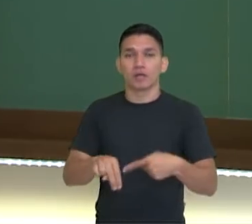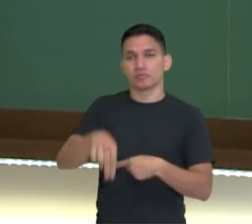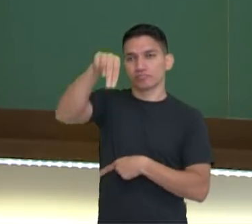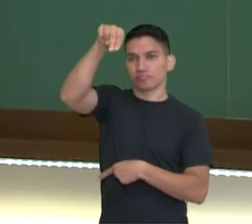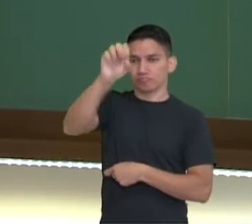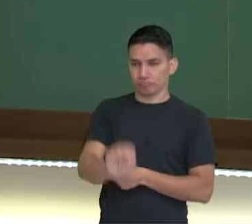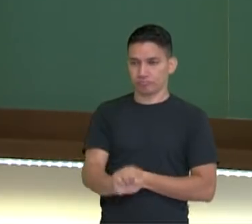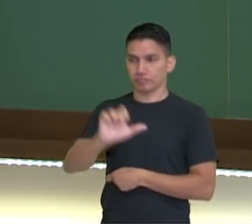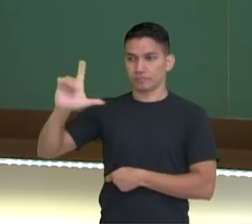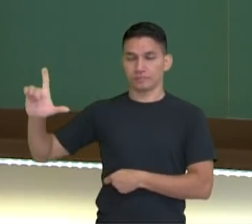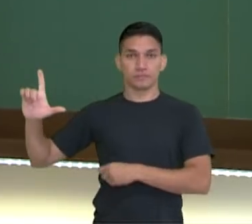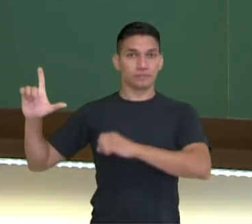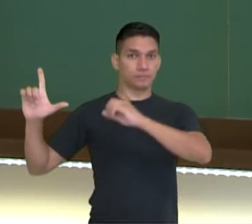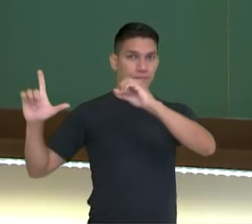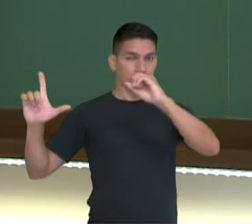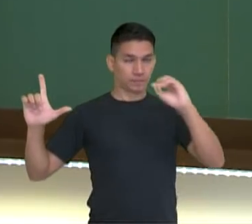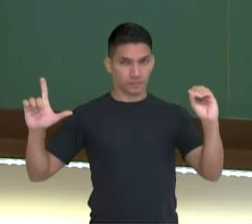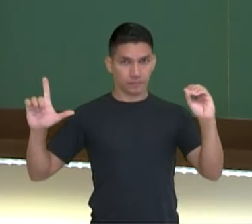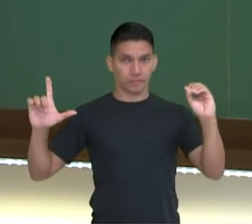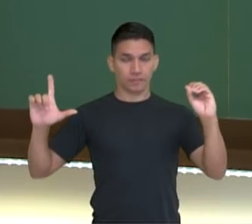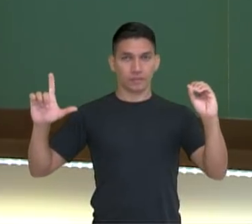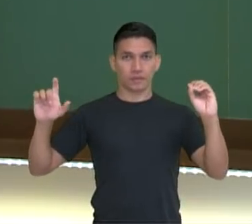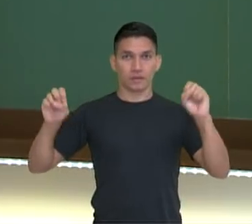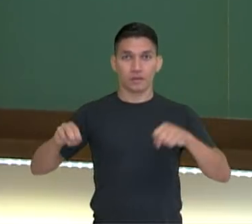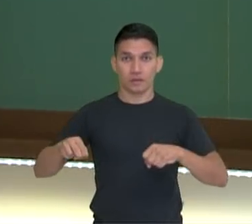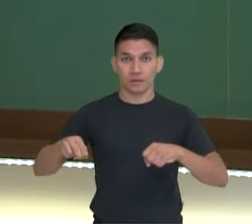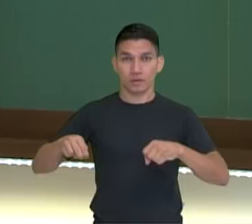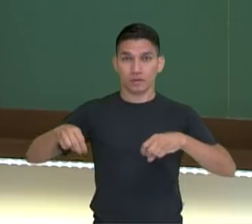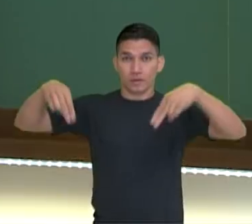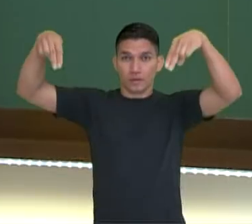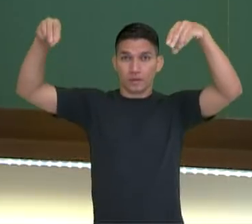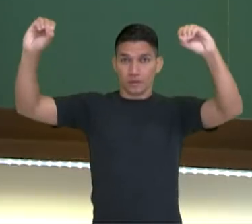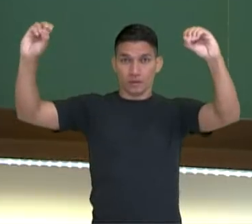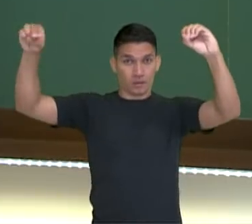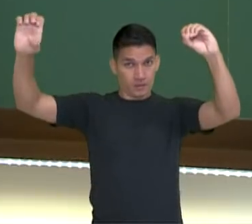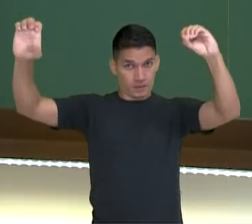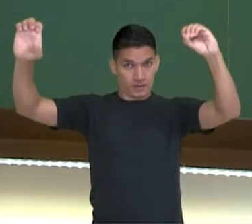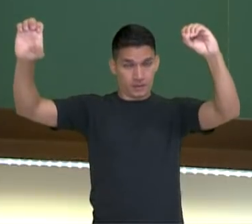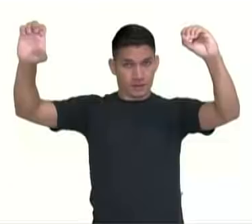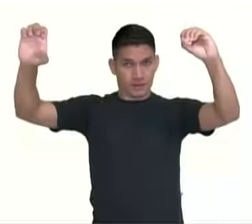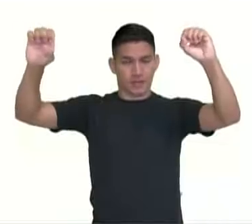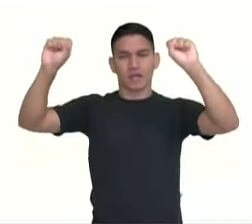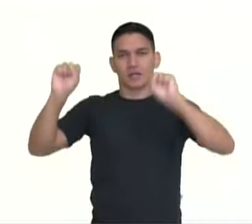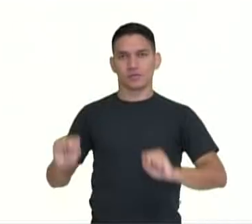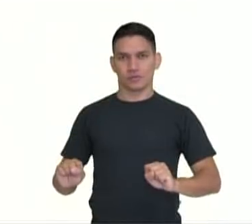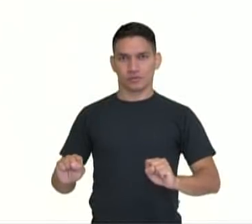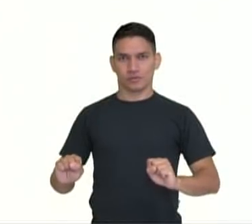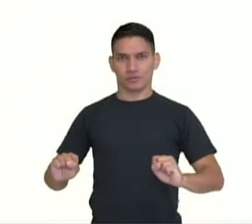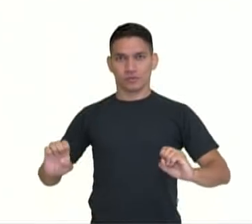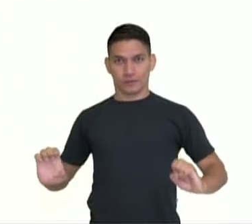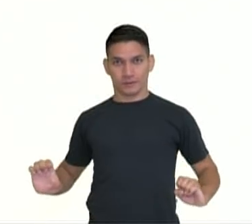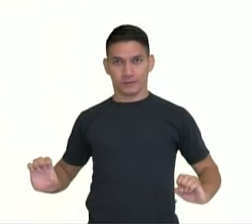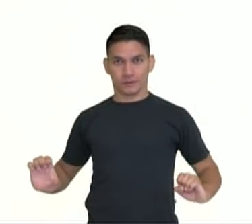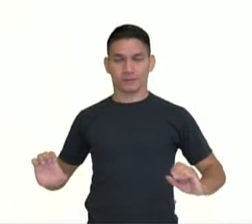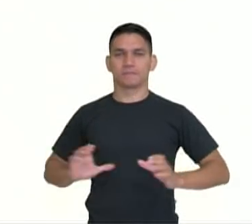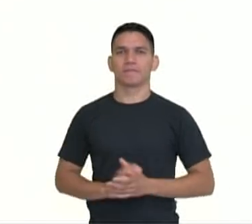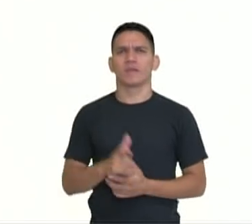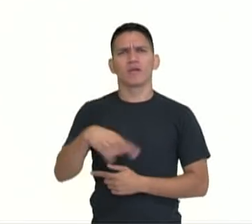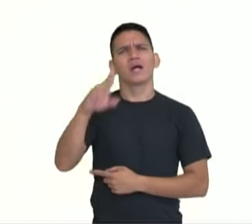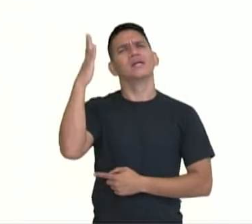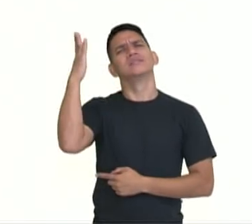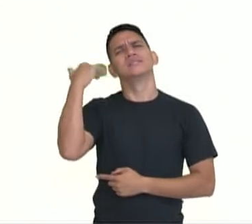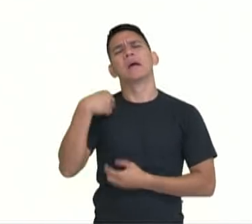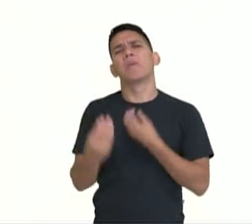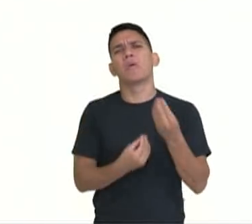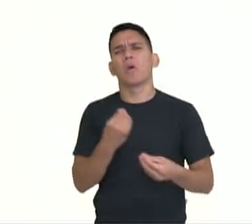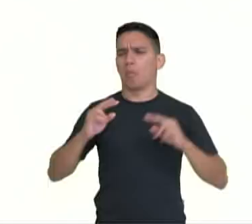cardeais e colaterais. E aí, pensando nesse sentido, você sabe como que o ser humano se orienta no espaço geográfico? Você